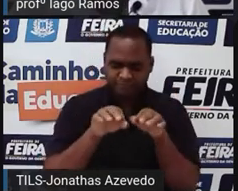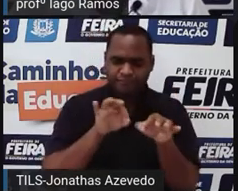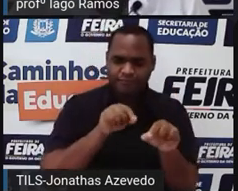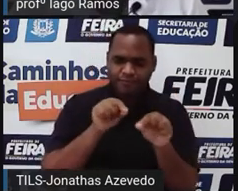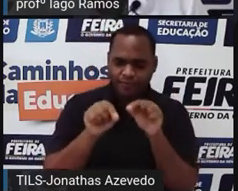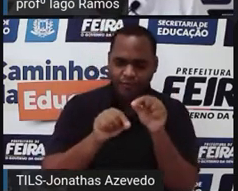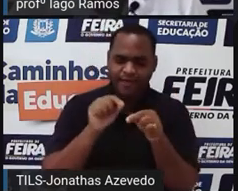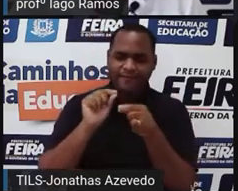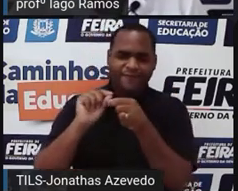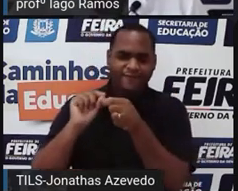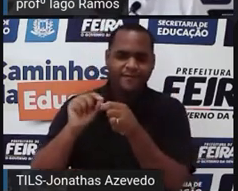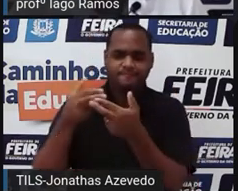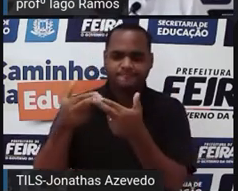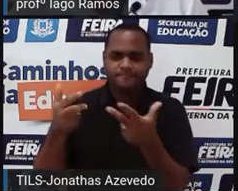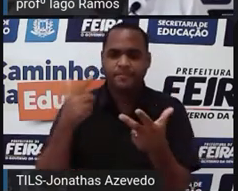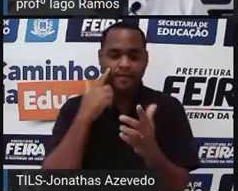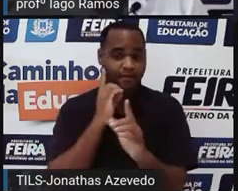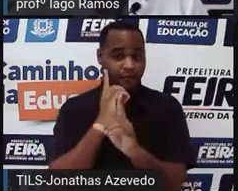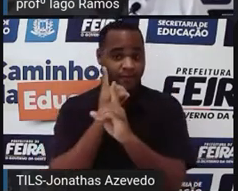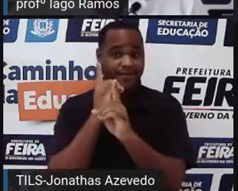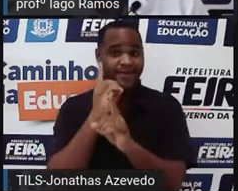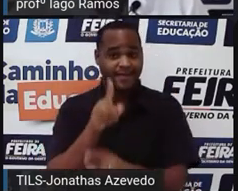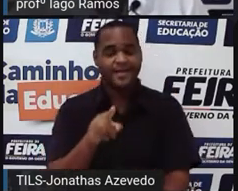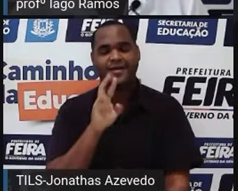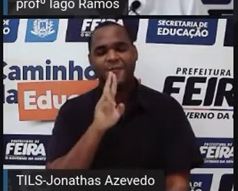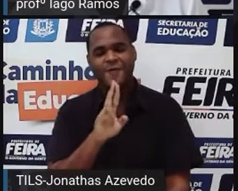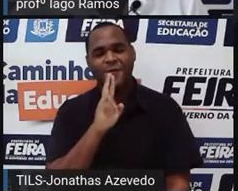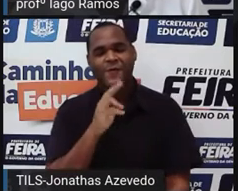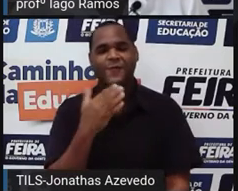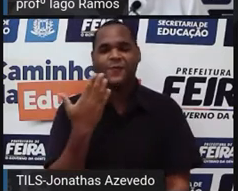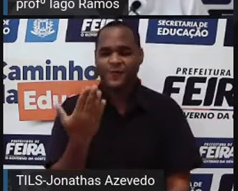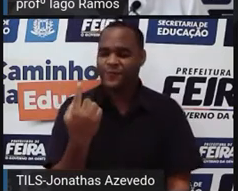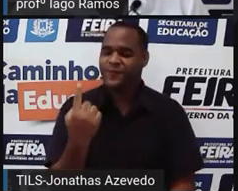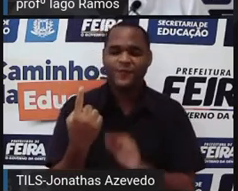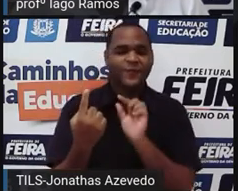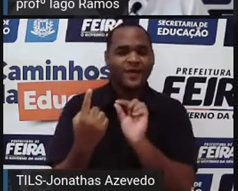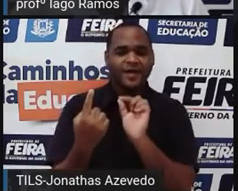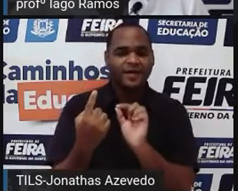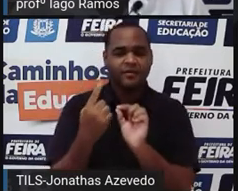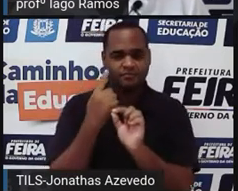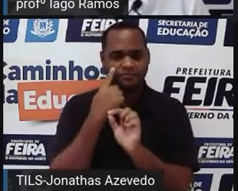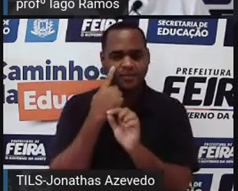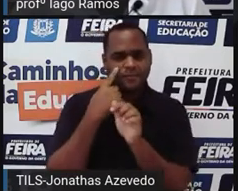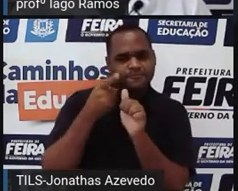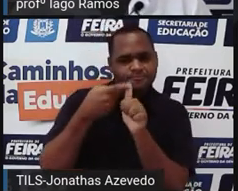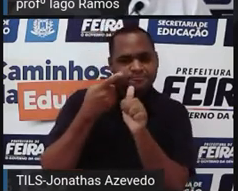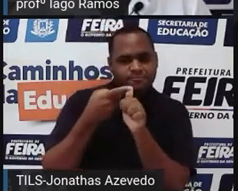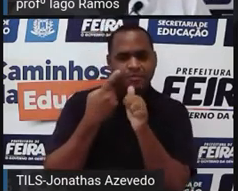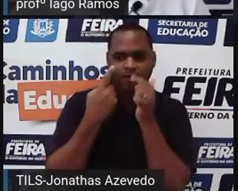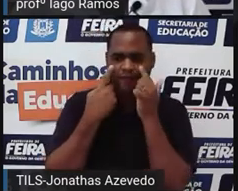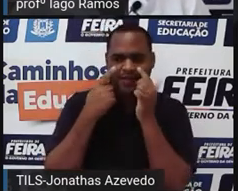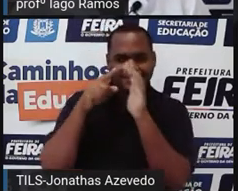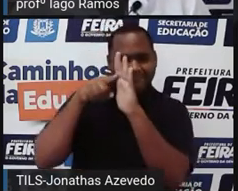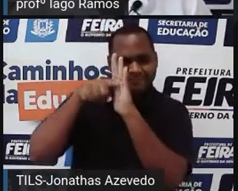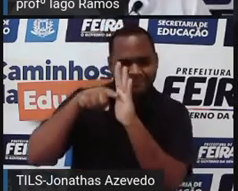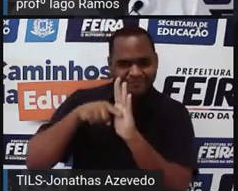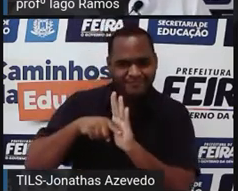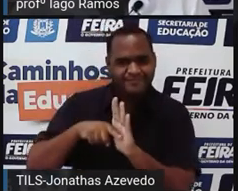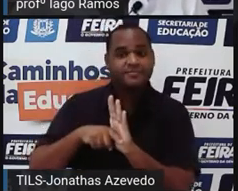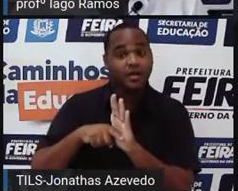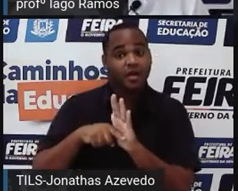expressão para encontrar esse resultado 1? Primeiro a gente olha para essa expressão e a gente vê que tem